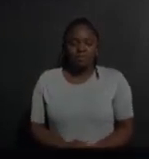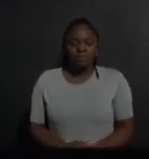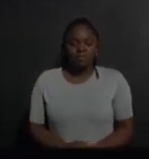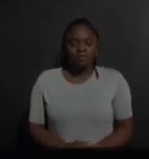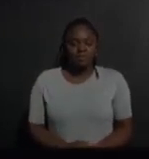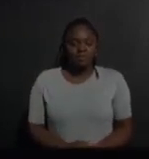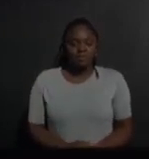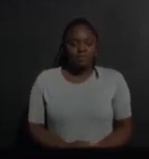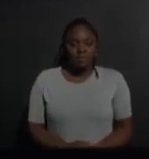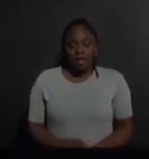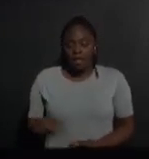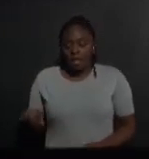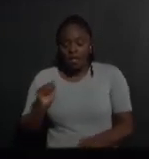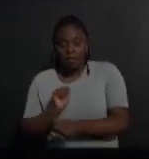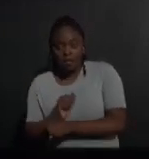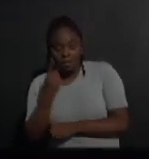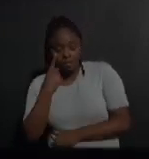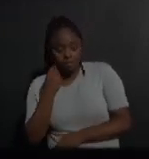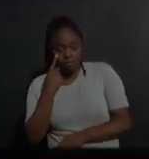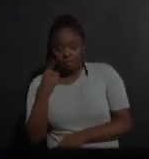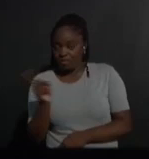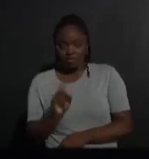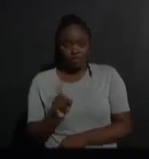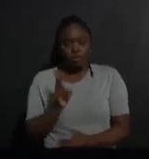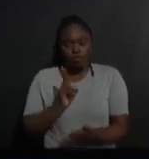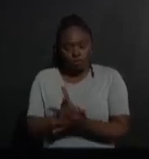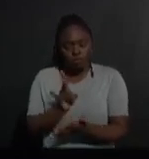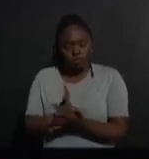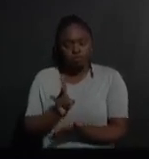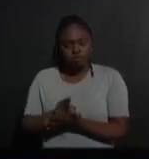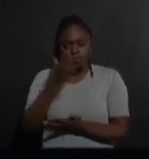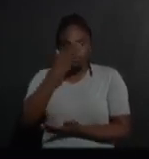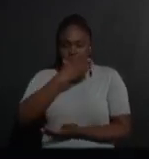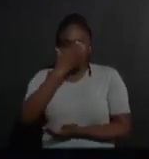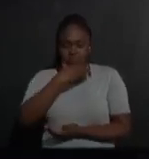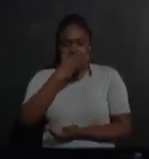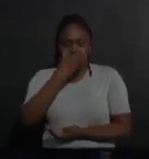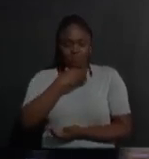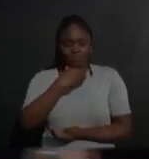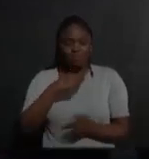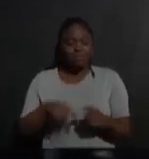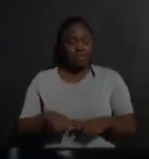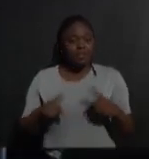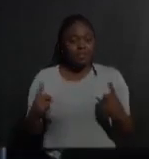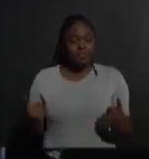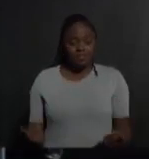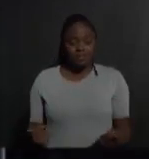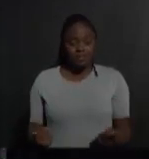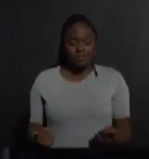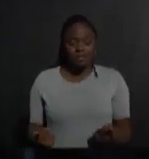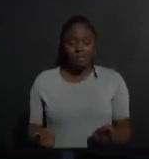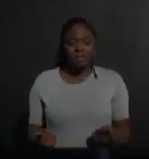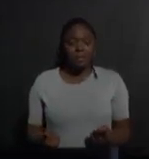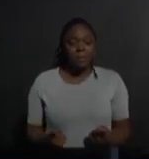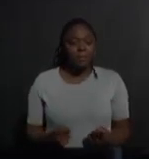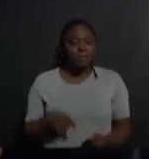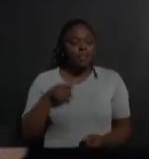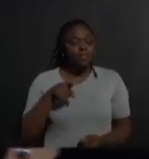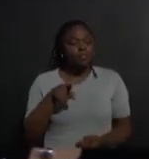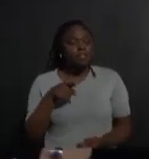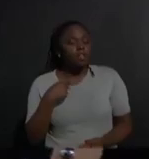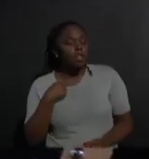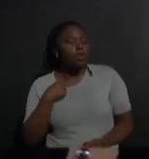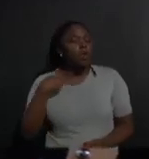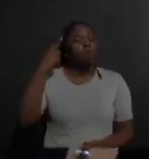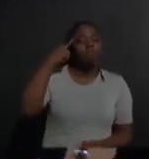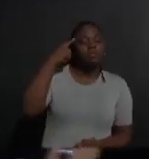Eu não ouvi ela parar de chorar, a pessoa continuou chorando. Mas sabe quando você podia, eu podia pensar assim, mas quando